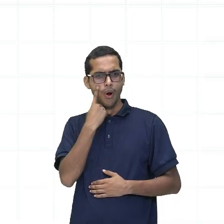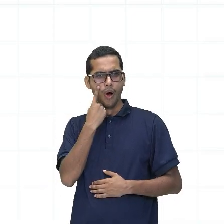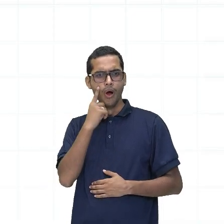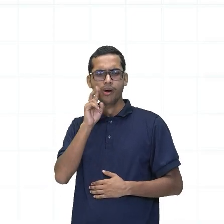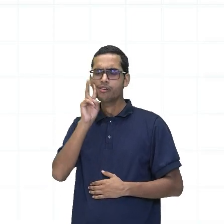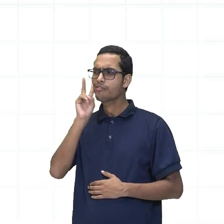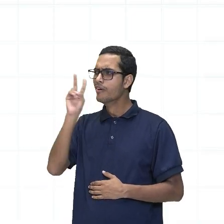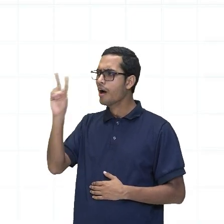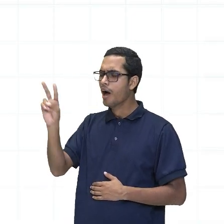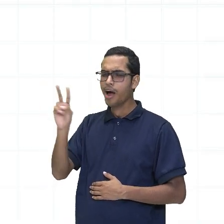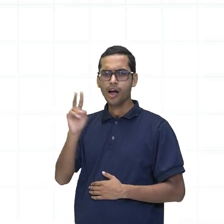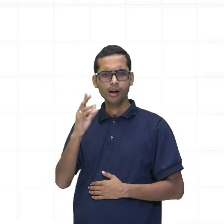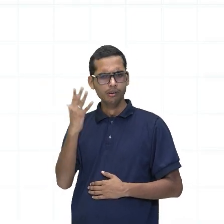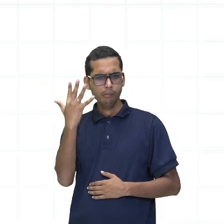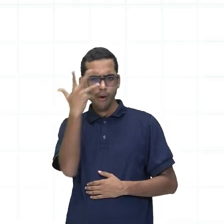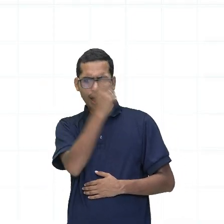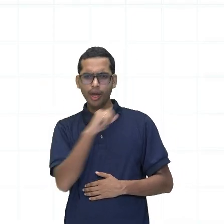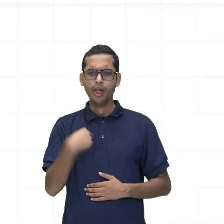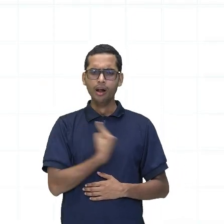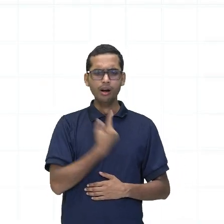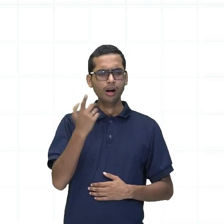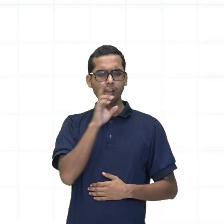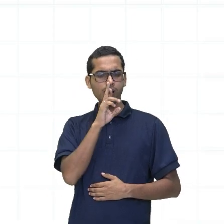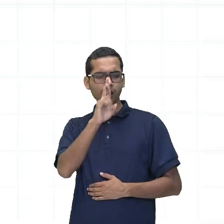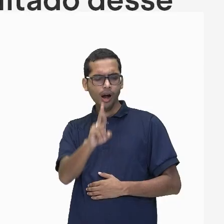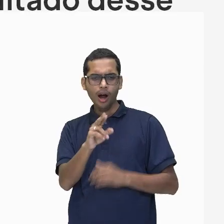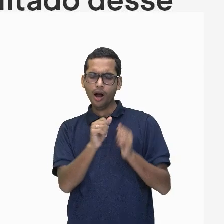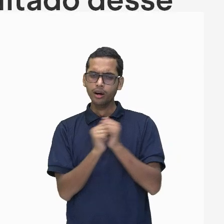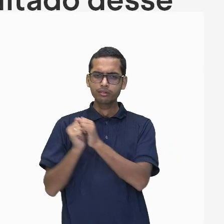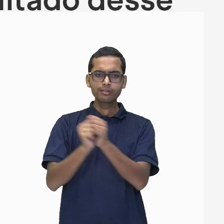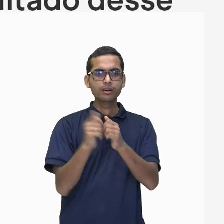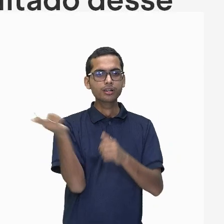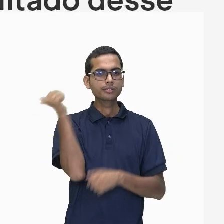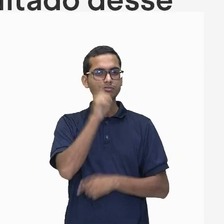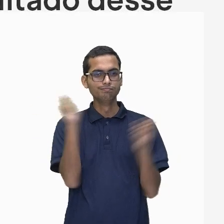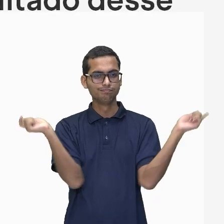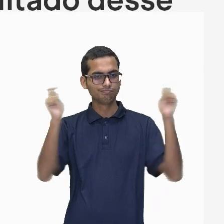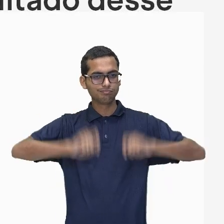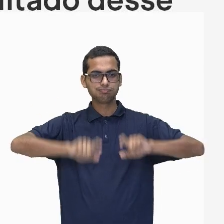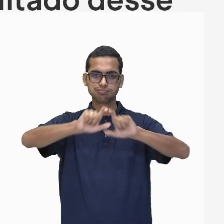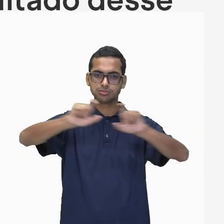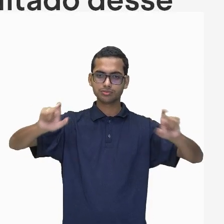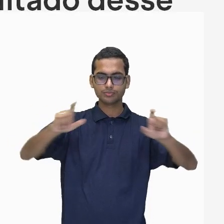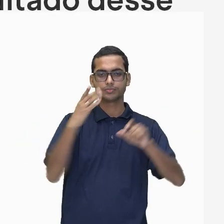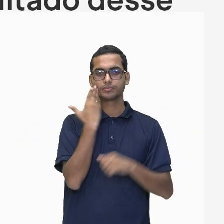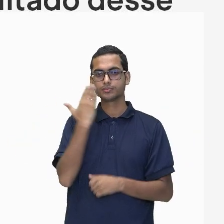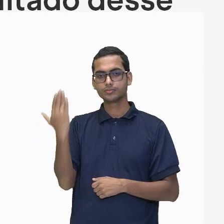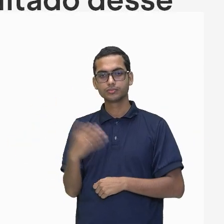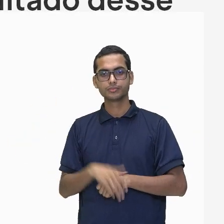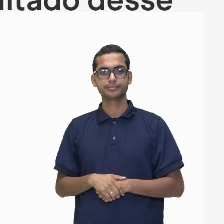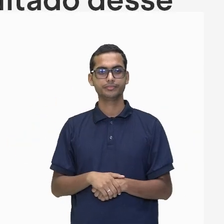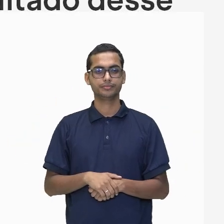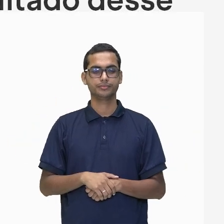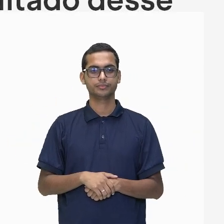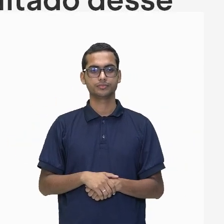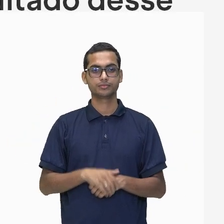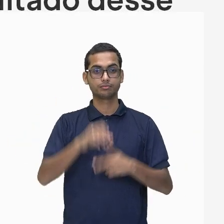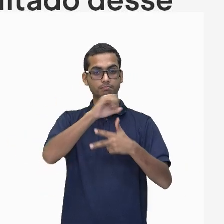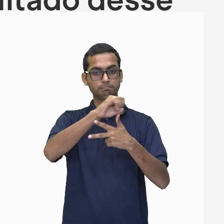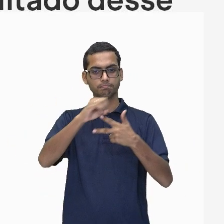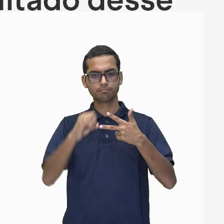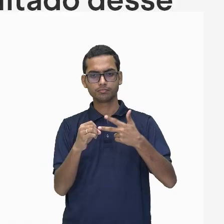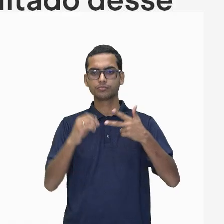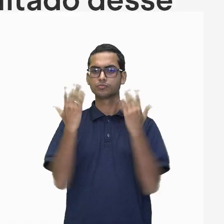que nós trouxemos para que a gente possa resolver juntos aqui com vocês, tá? É uma adaptação aí da questão do Enem